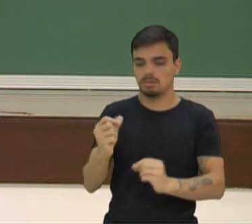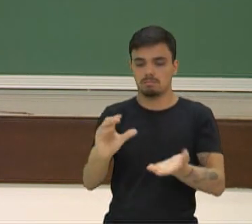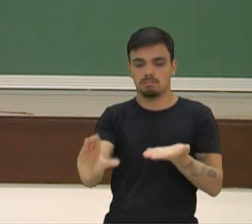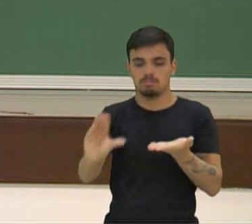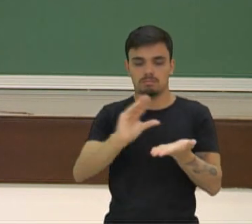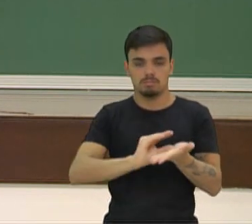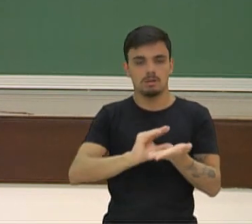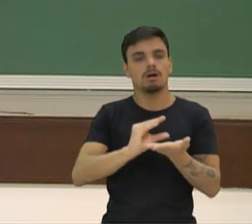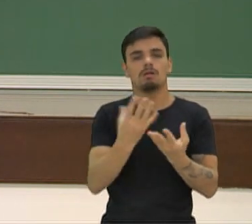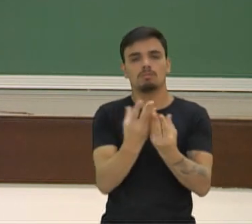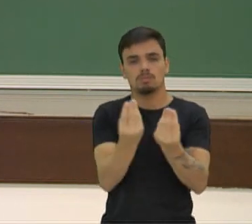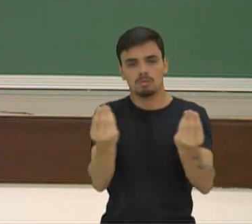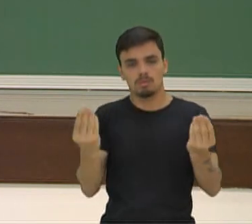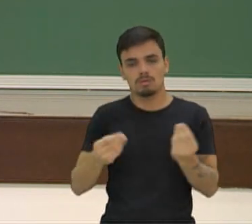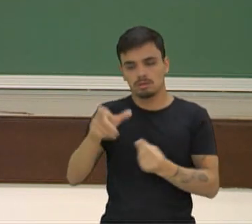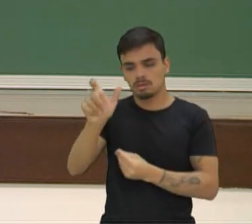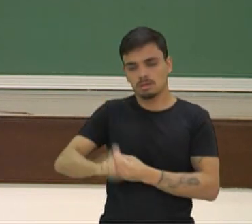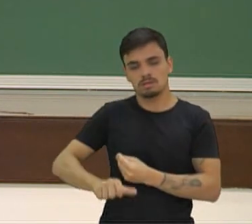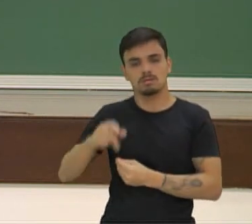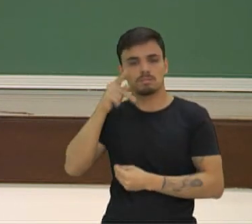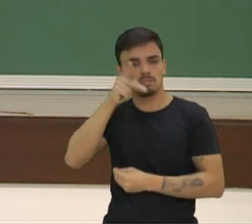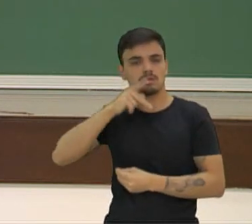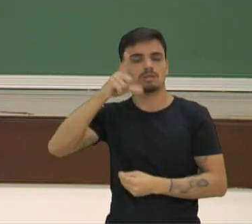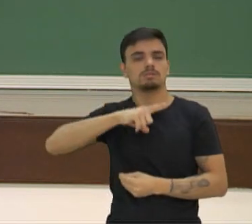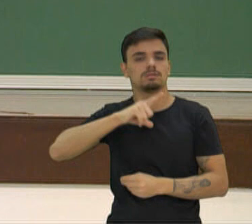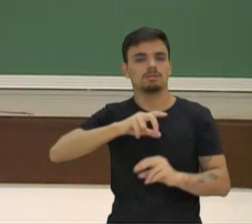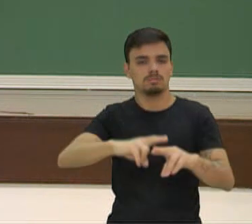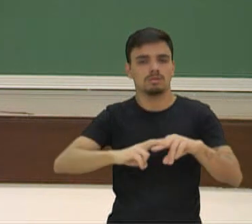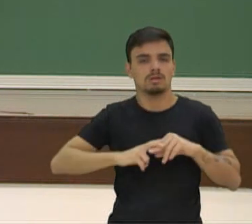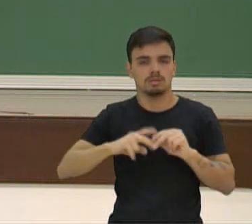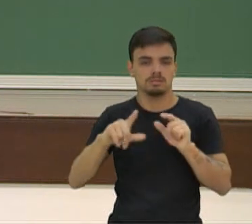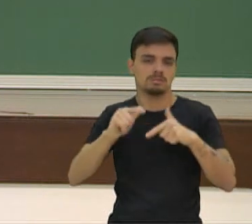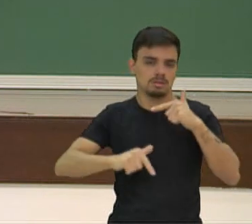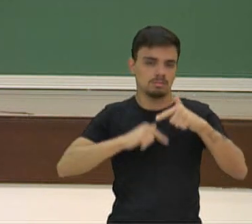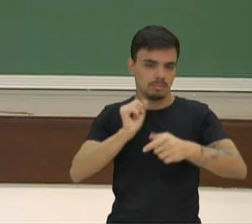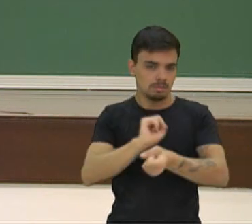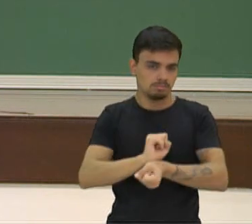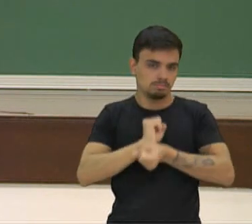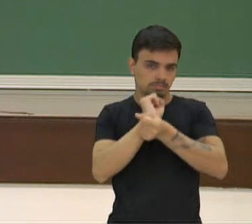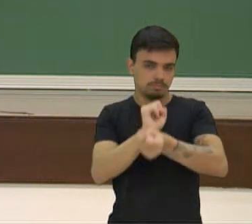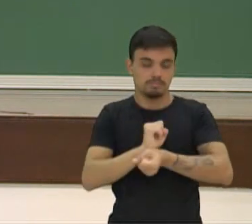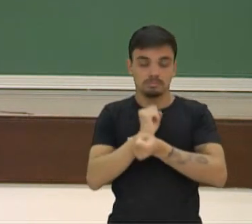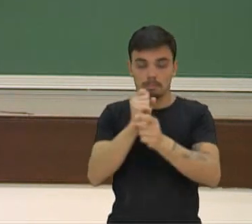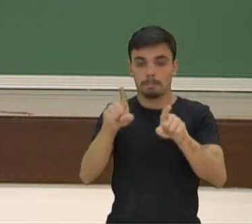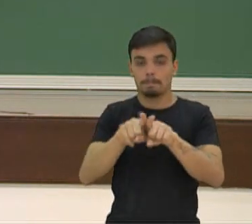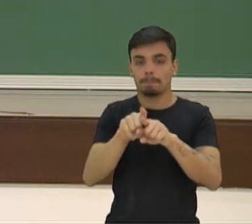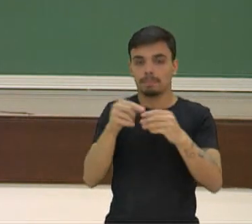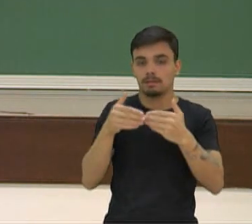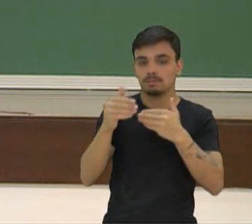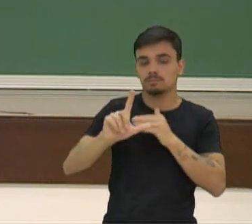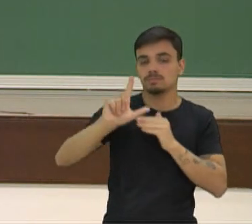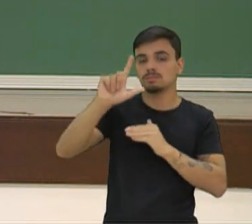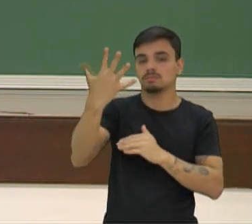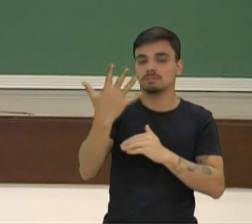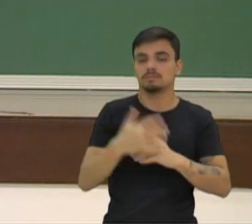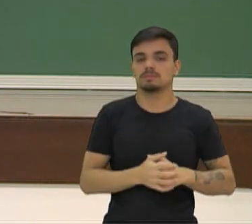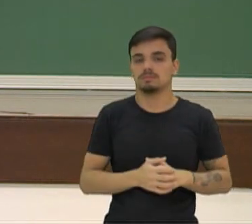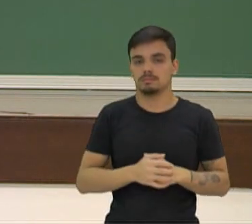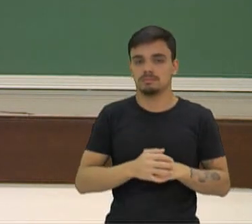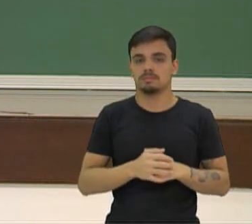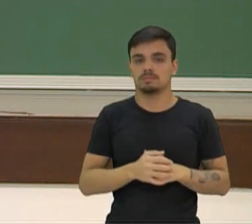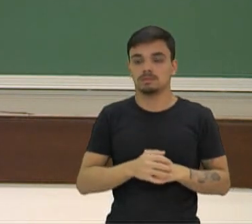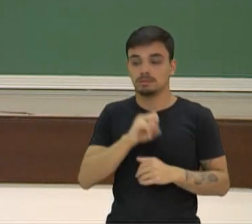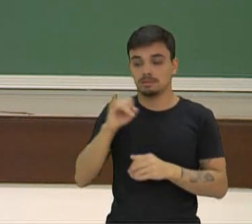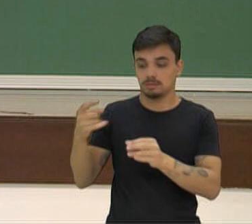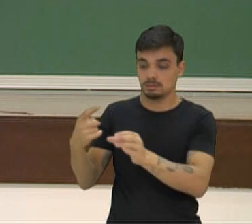ou desses políticos era obtido por meio do trabalho escravizado. Logo, o que eles fazem? Por mais que a província